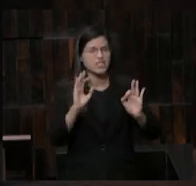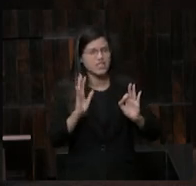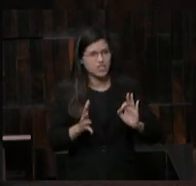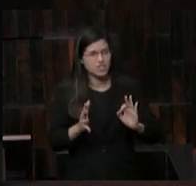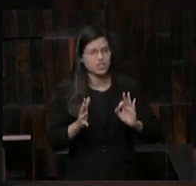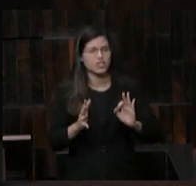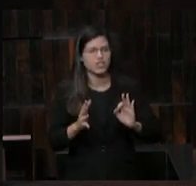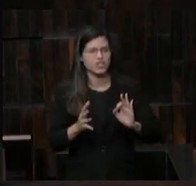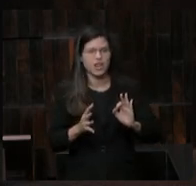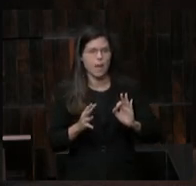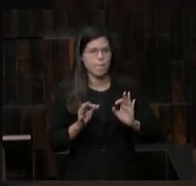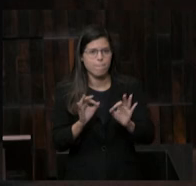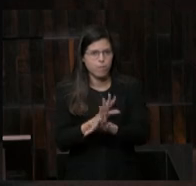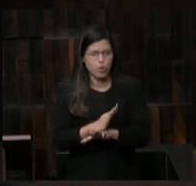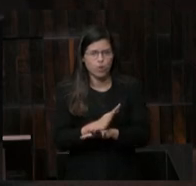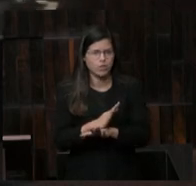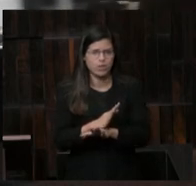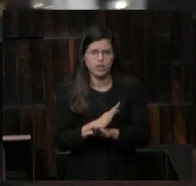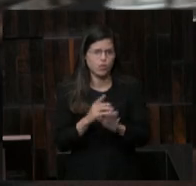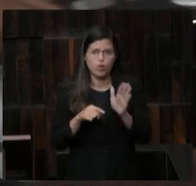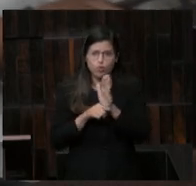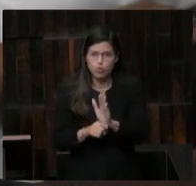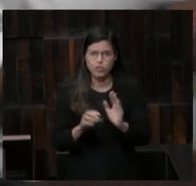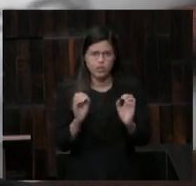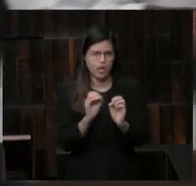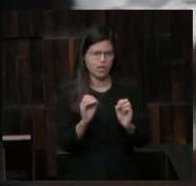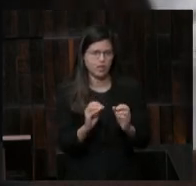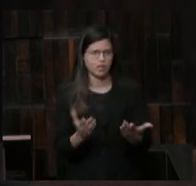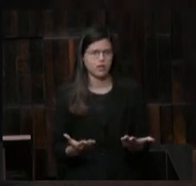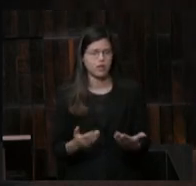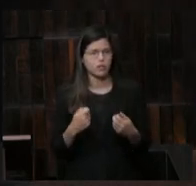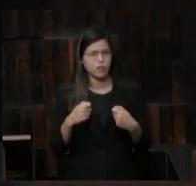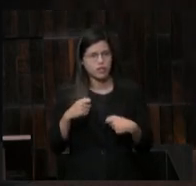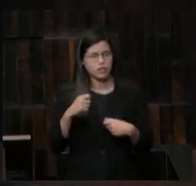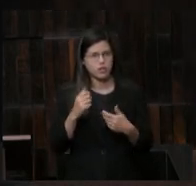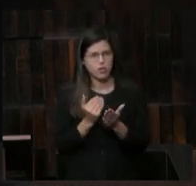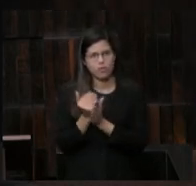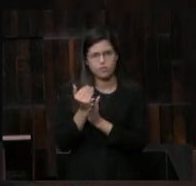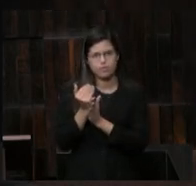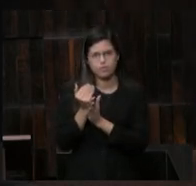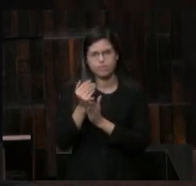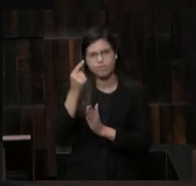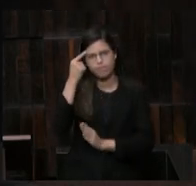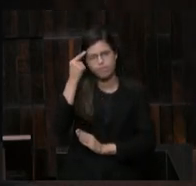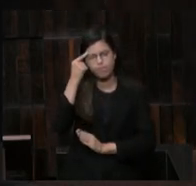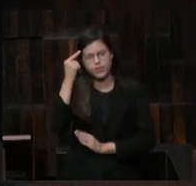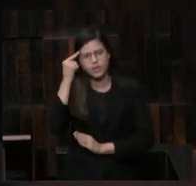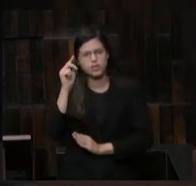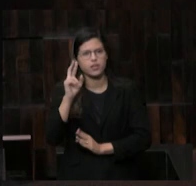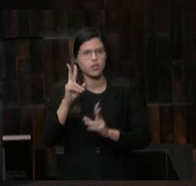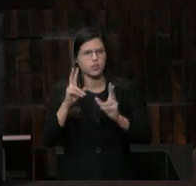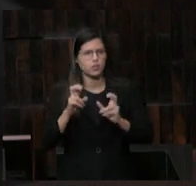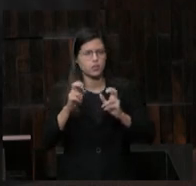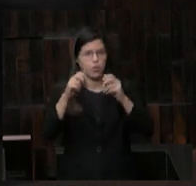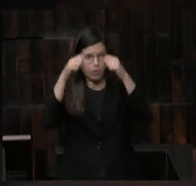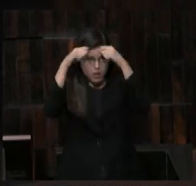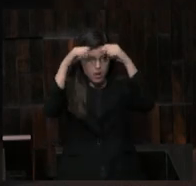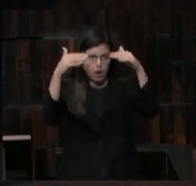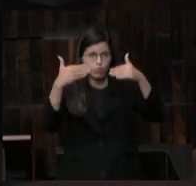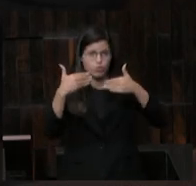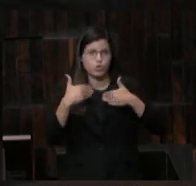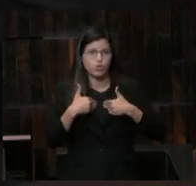não acrescentam em nada. É, temos que realmente começar a olhar, a debruçar sobre essa questão de autismo com a cabeça